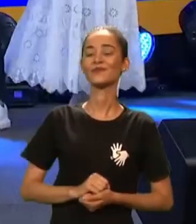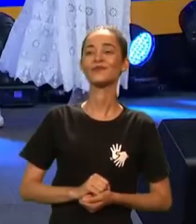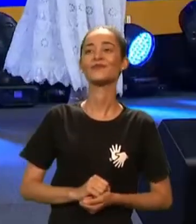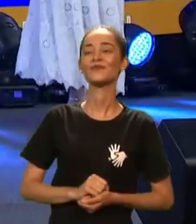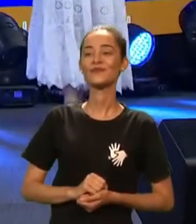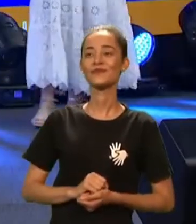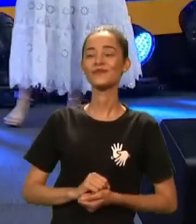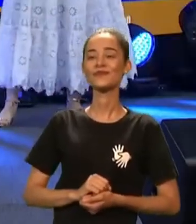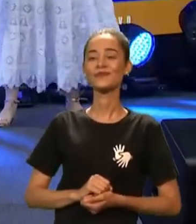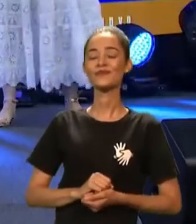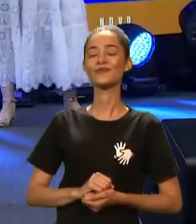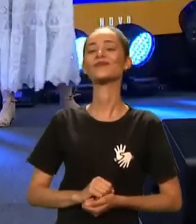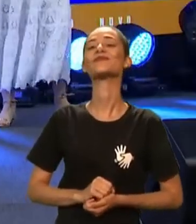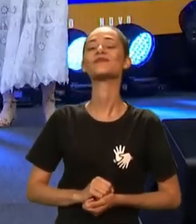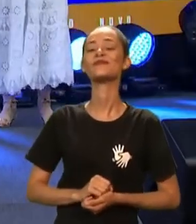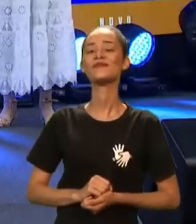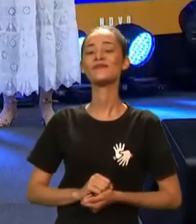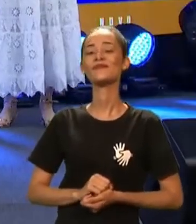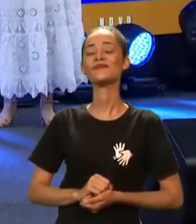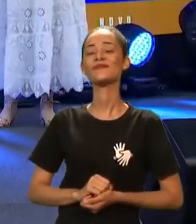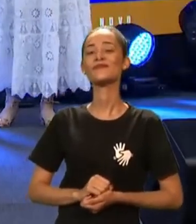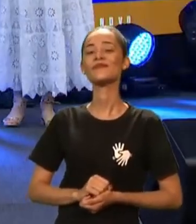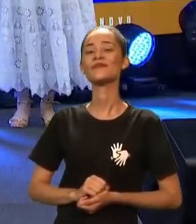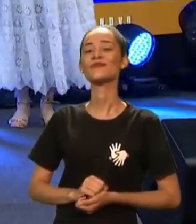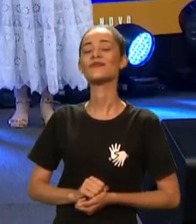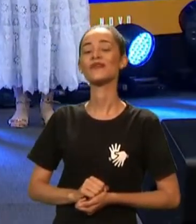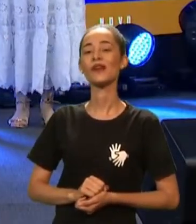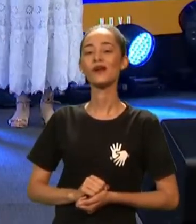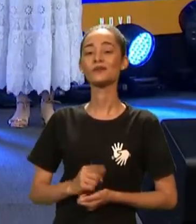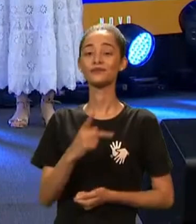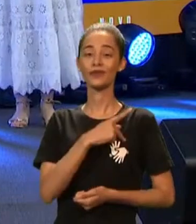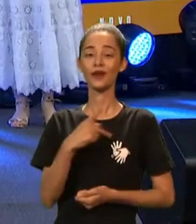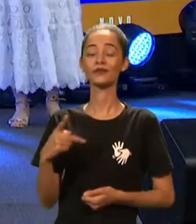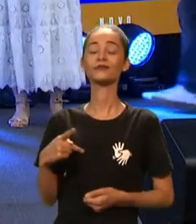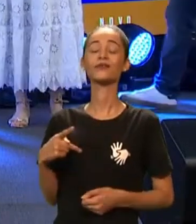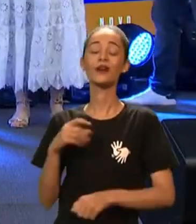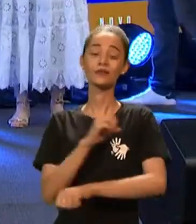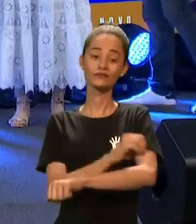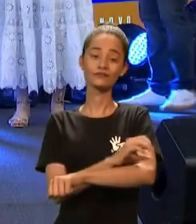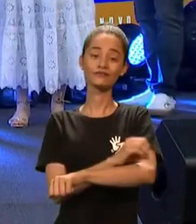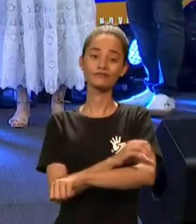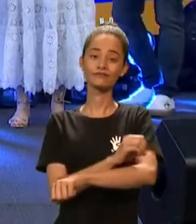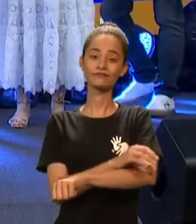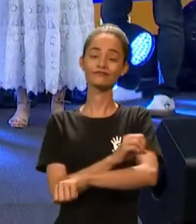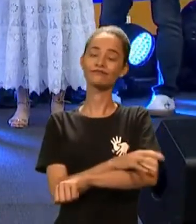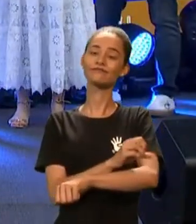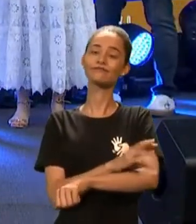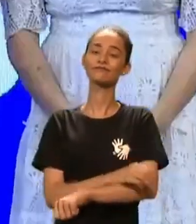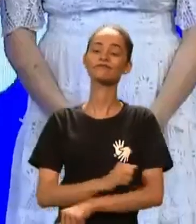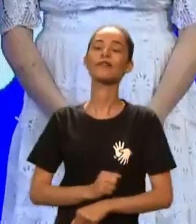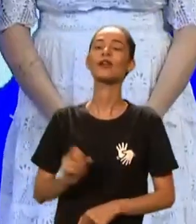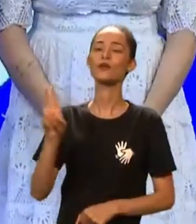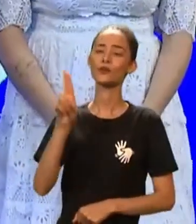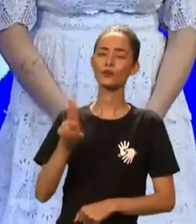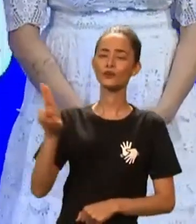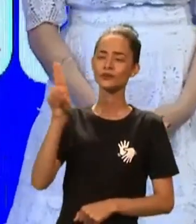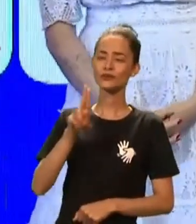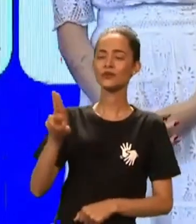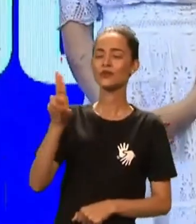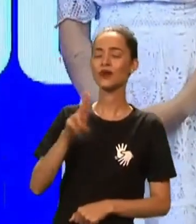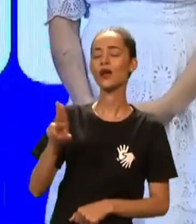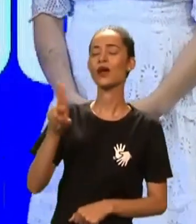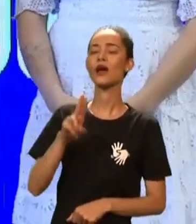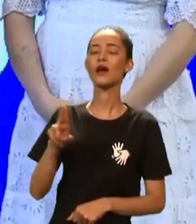família. Pastor Isaías tem sido para nós um instrumento na mão do Senhor. Em cada